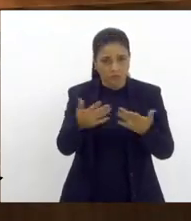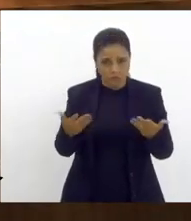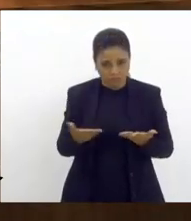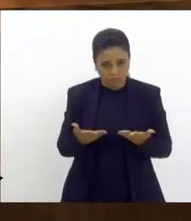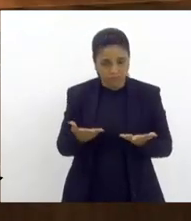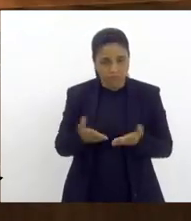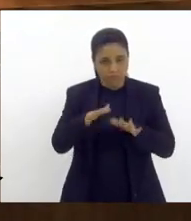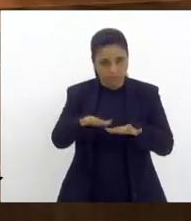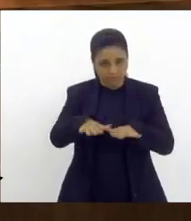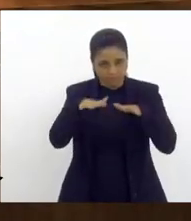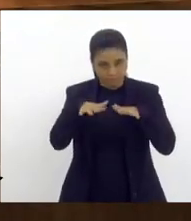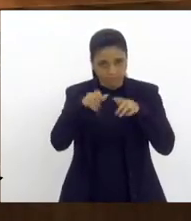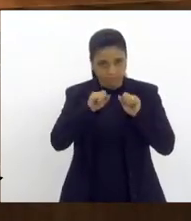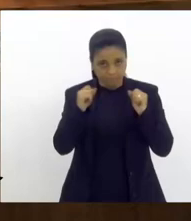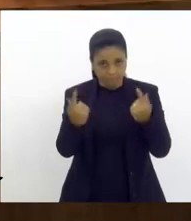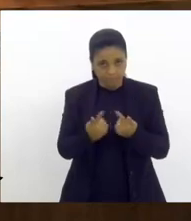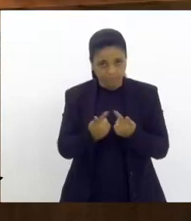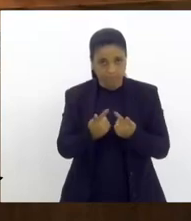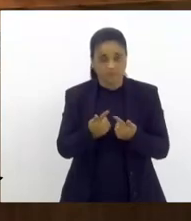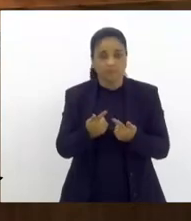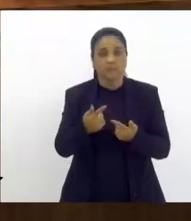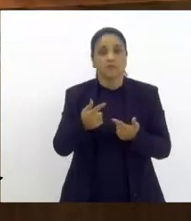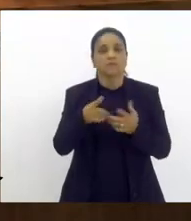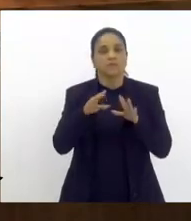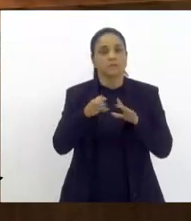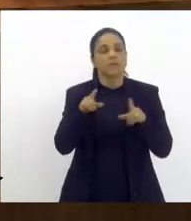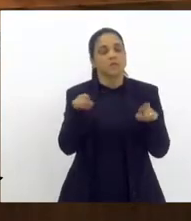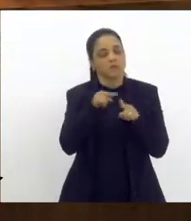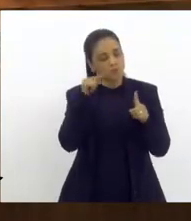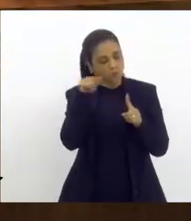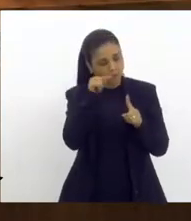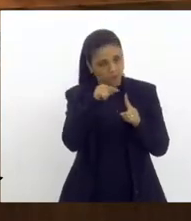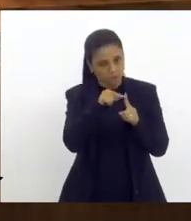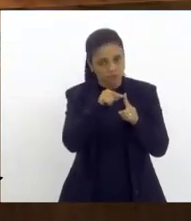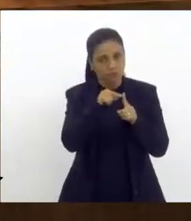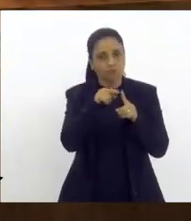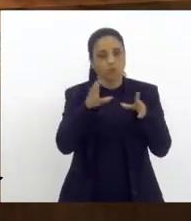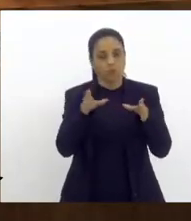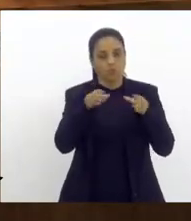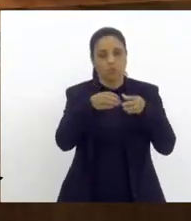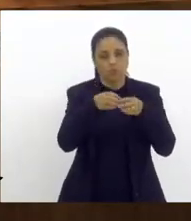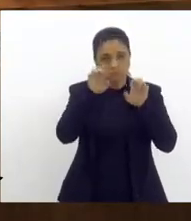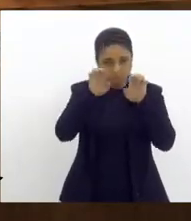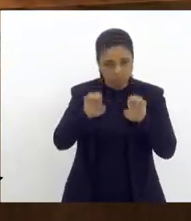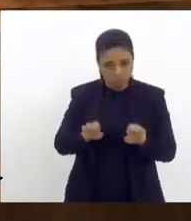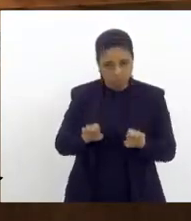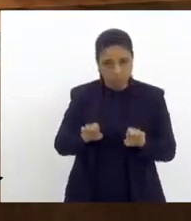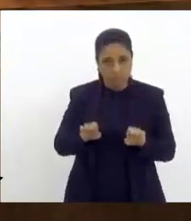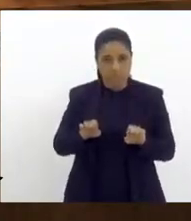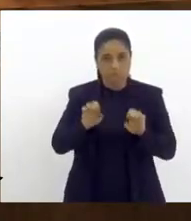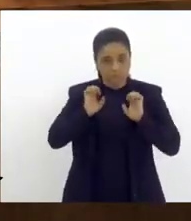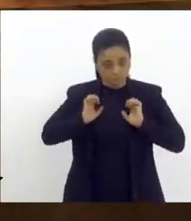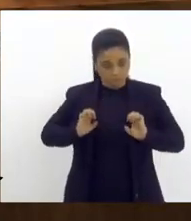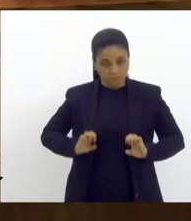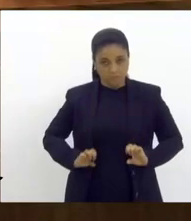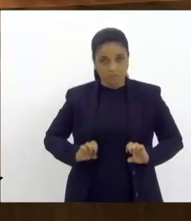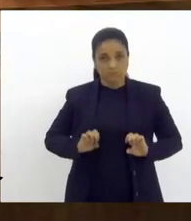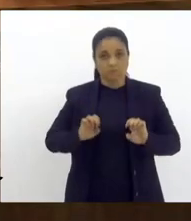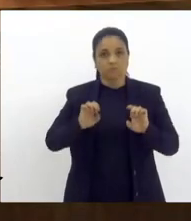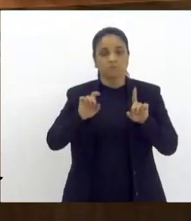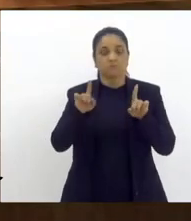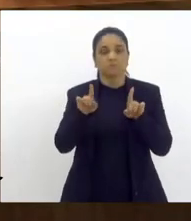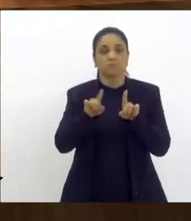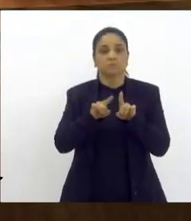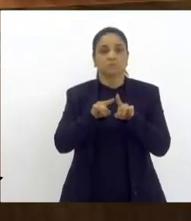nessa legislatura mas também será objeto do Conselho de ética da casa lembrando que ele utilizou o microfone de a parte